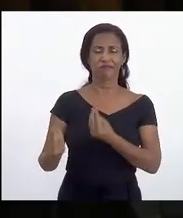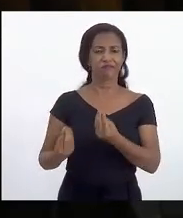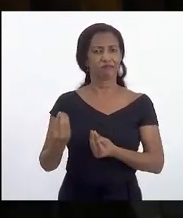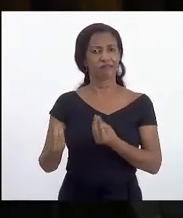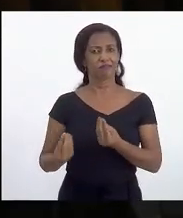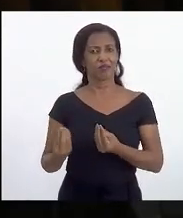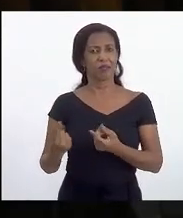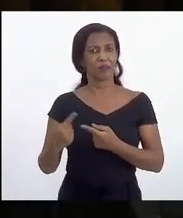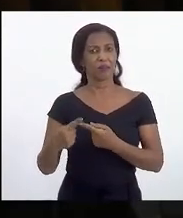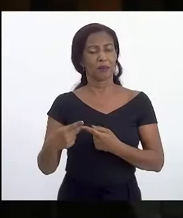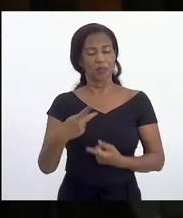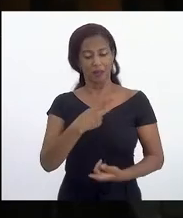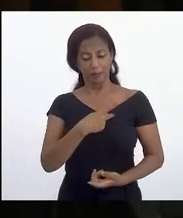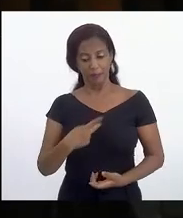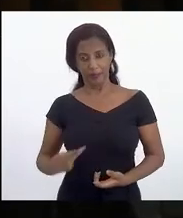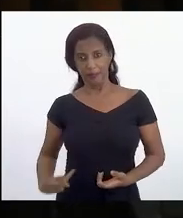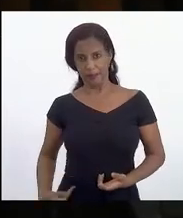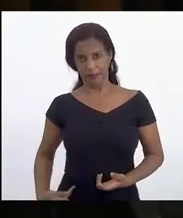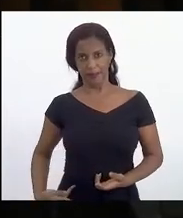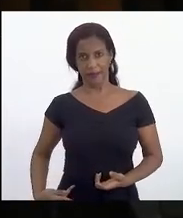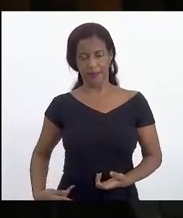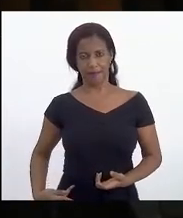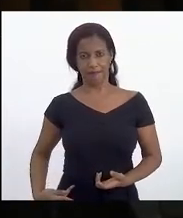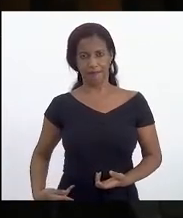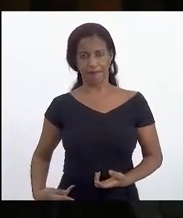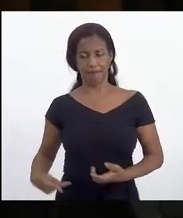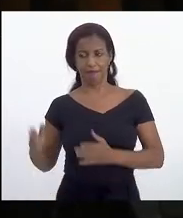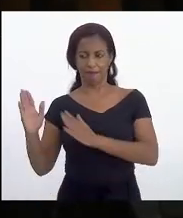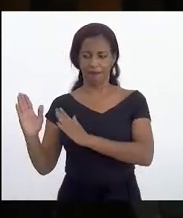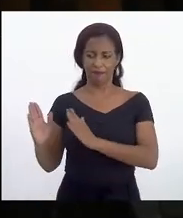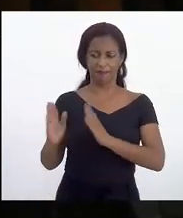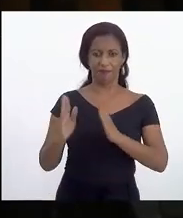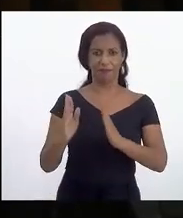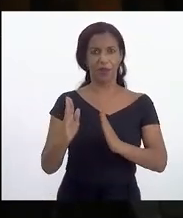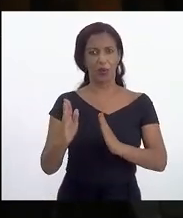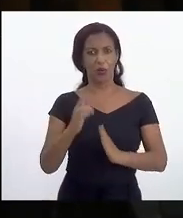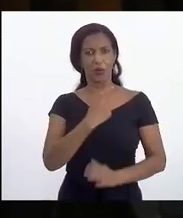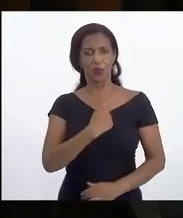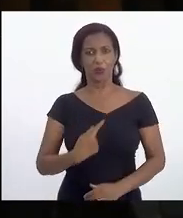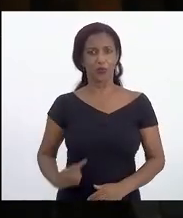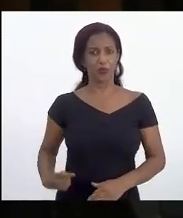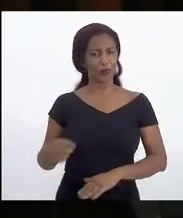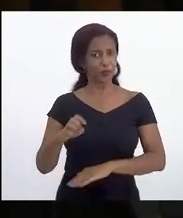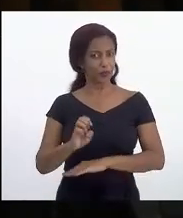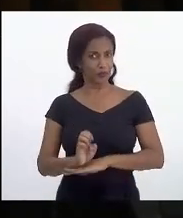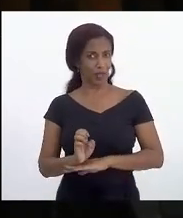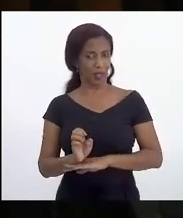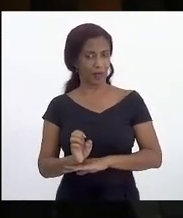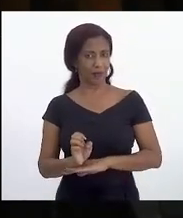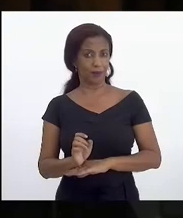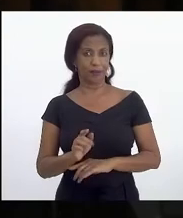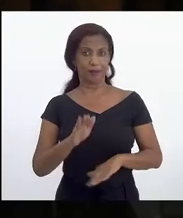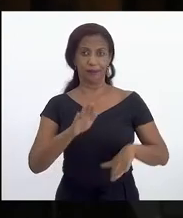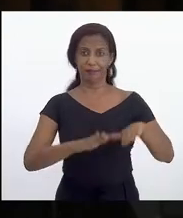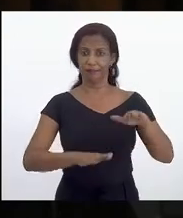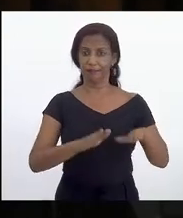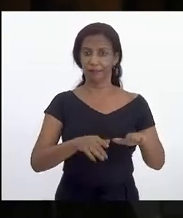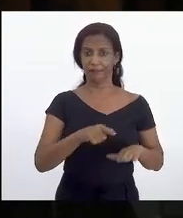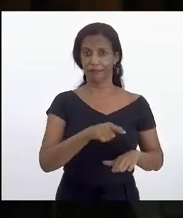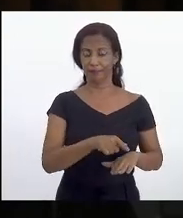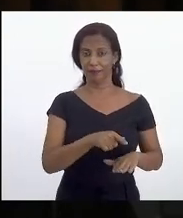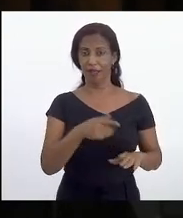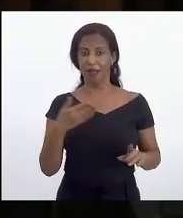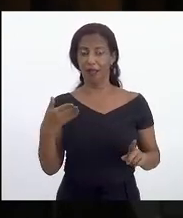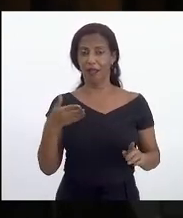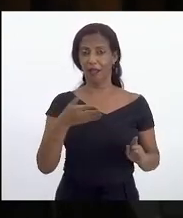O que é da presidência da república passando pelo governo do estado e muitas vezes